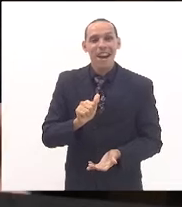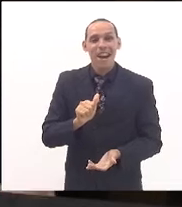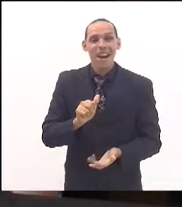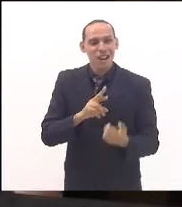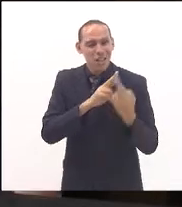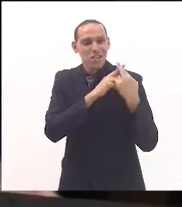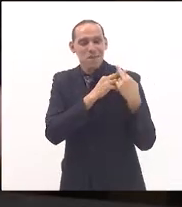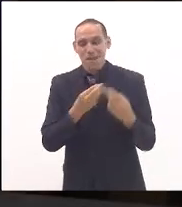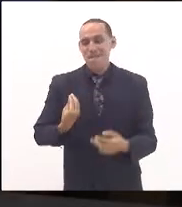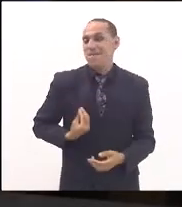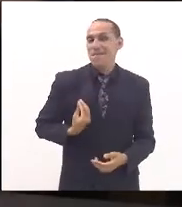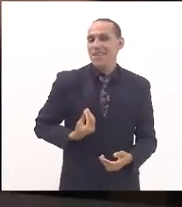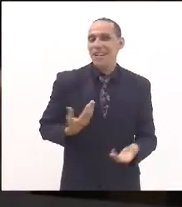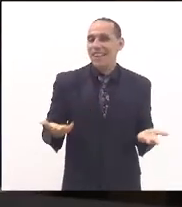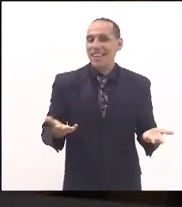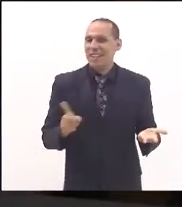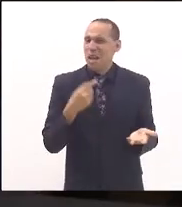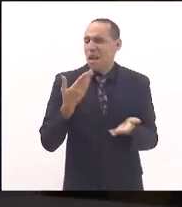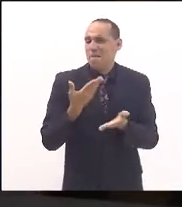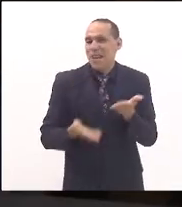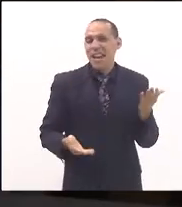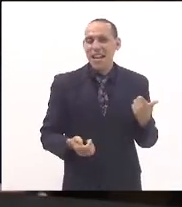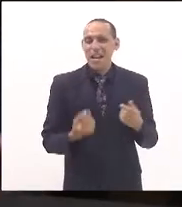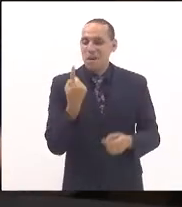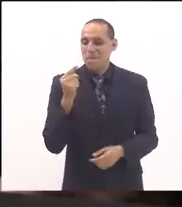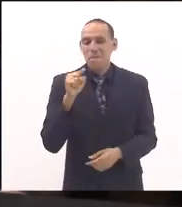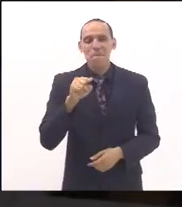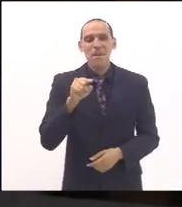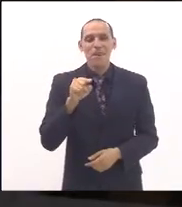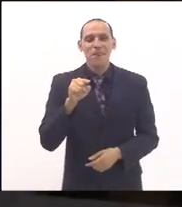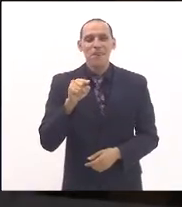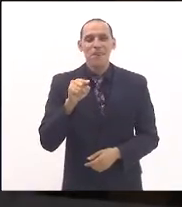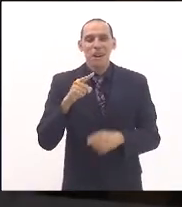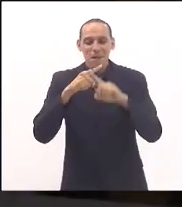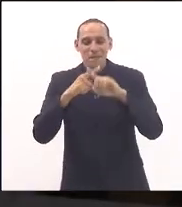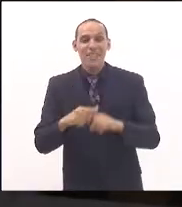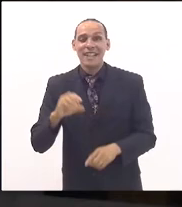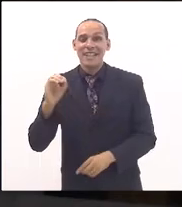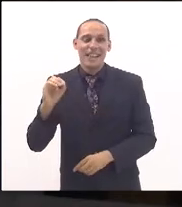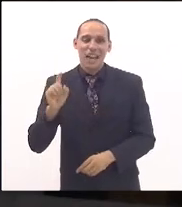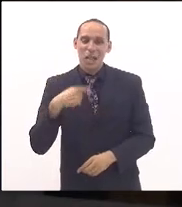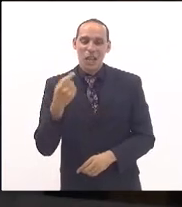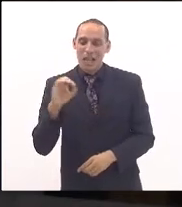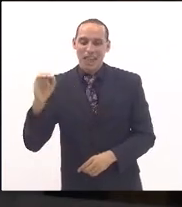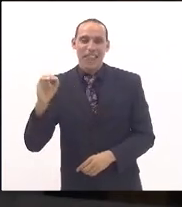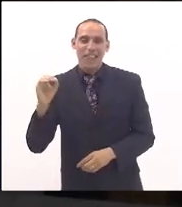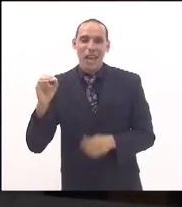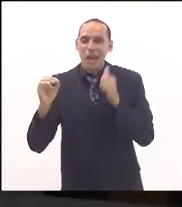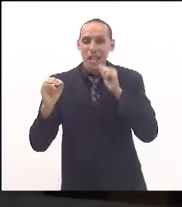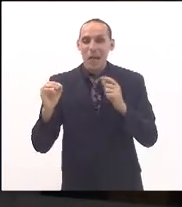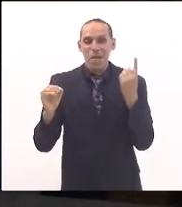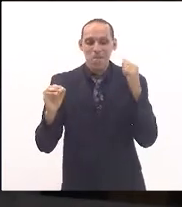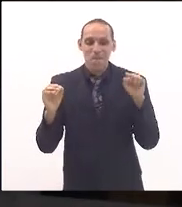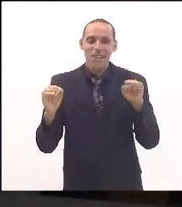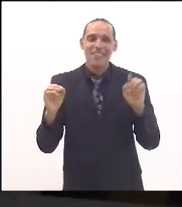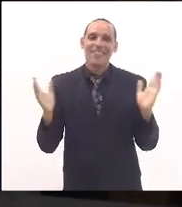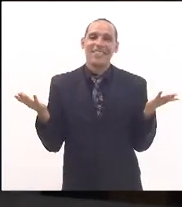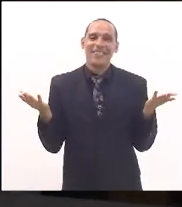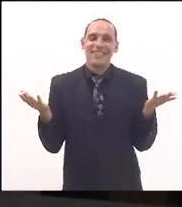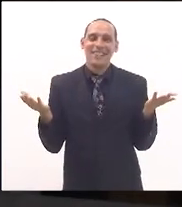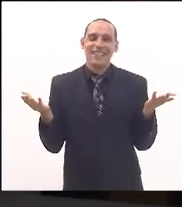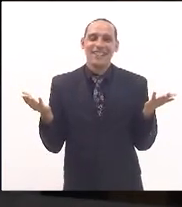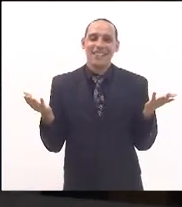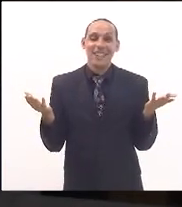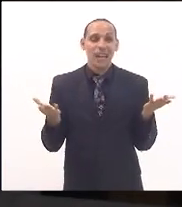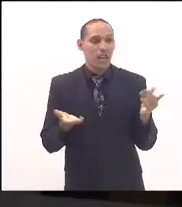pela vida só aí a gente já perto de mil a zero para começar já perdemos em meio a zero e ele entender isso e